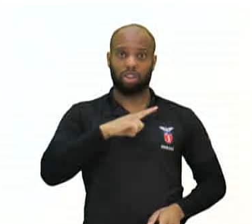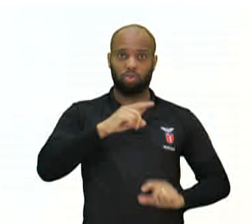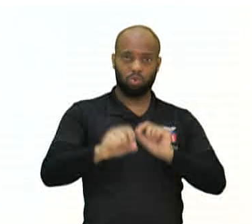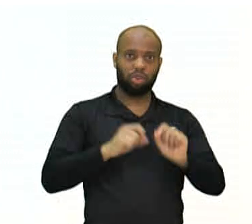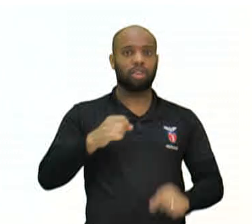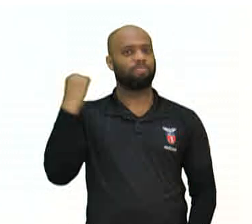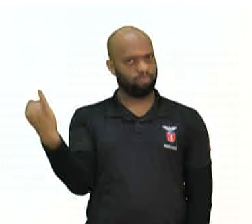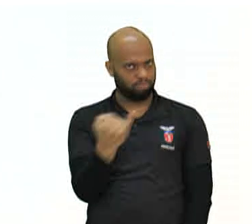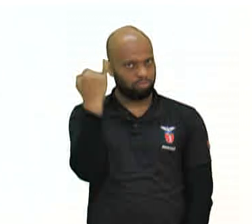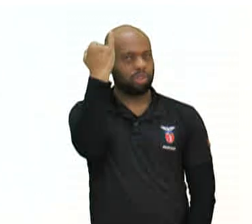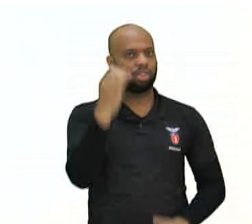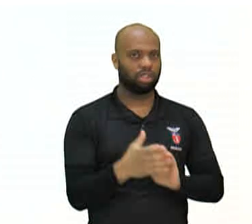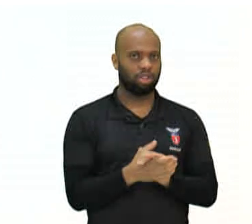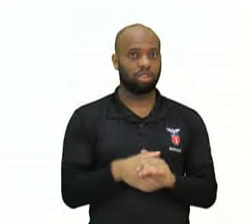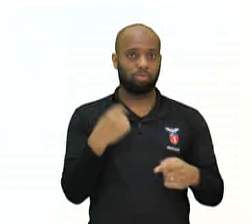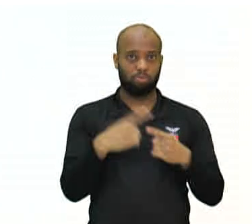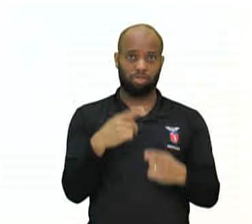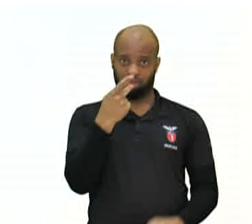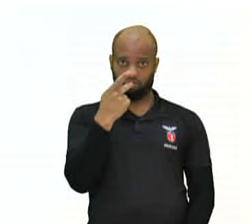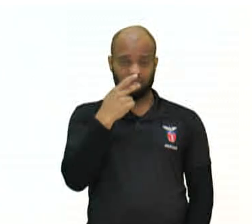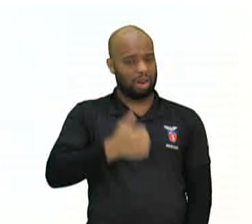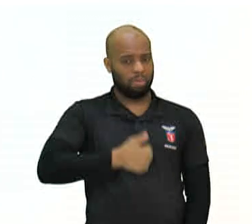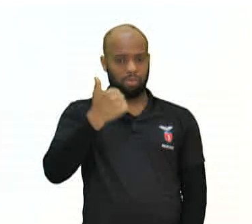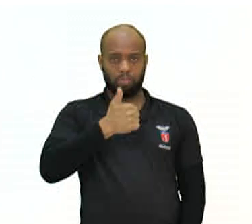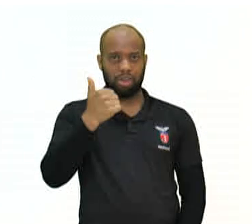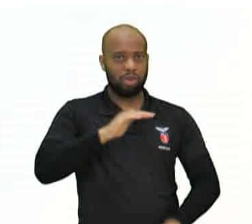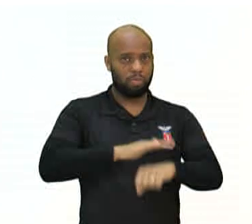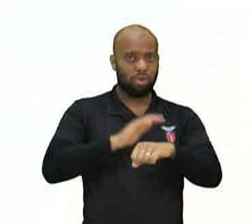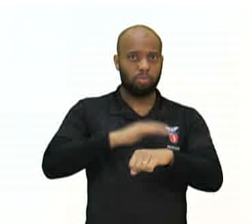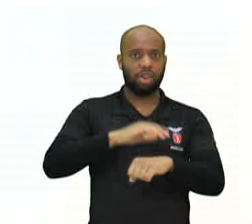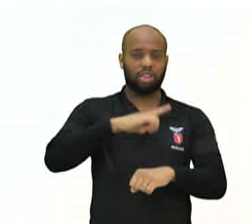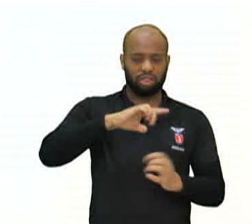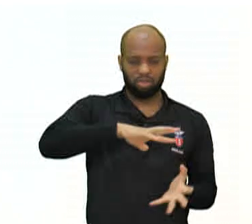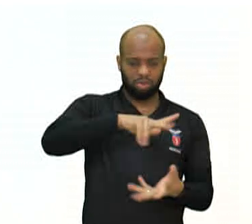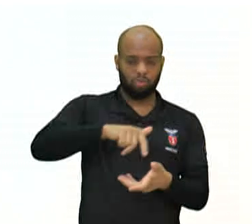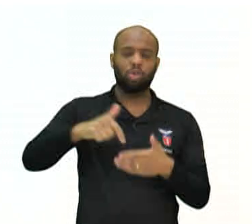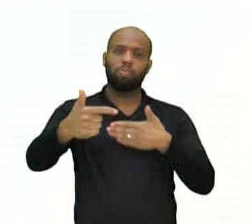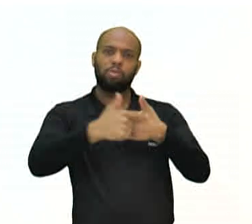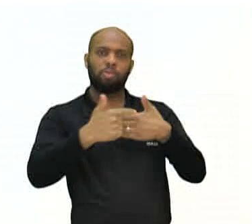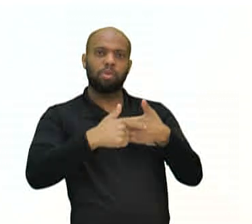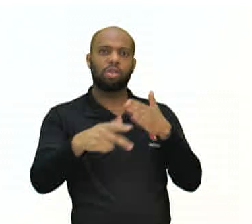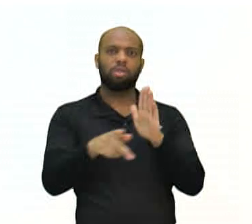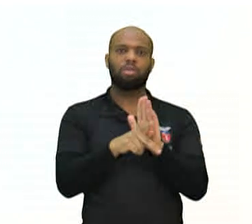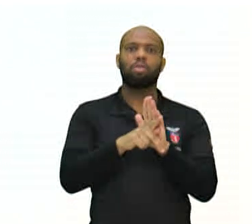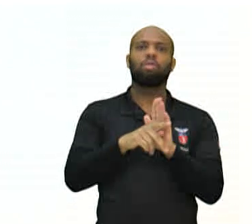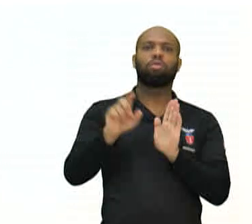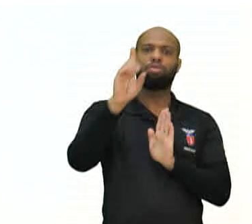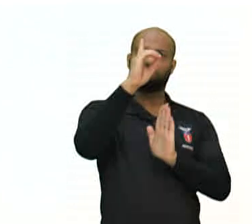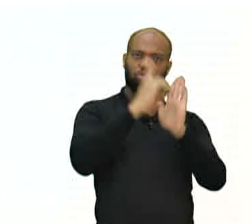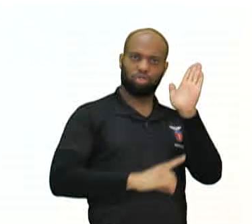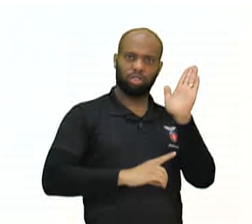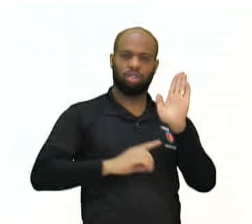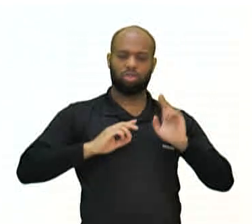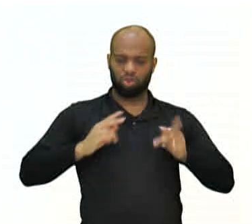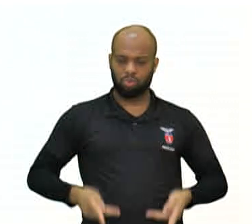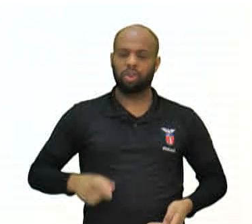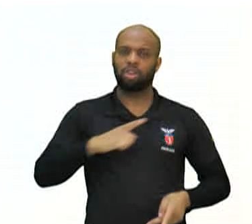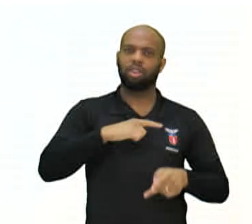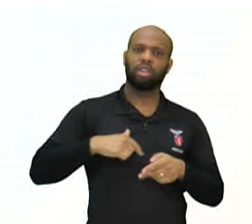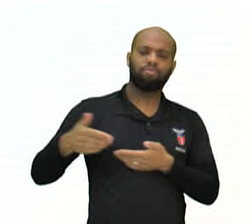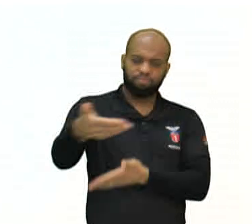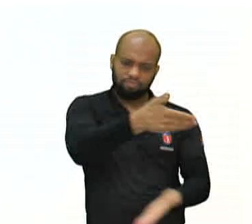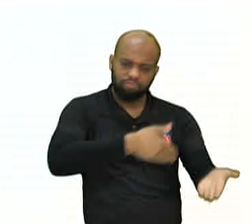grande relevância. Ao afirmar pela primeira vez, em escala planetária, o papel dos direitos humanos na convivência